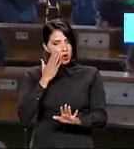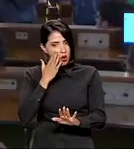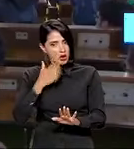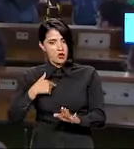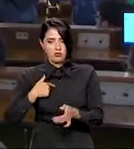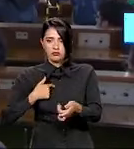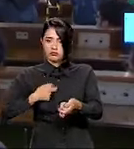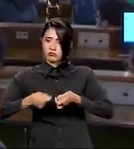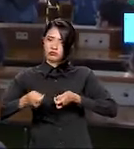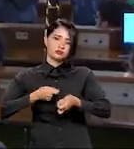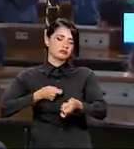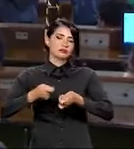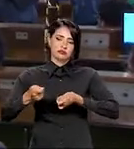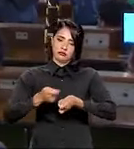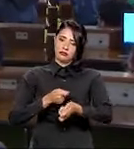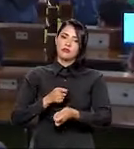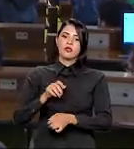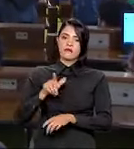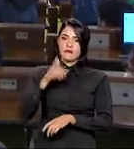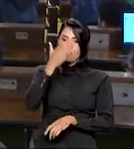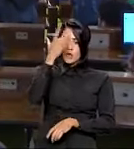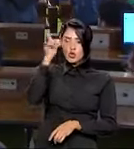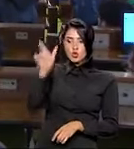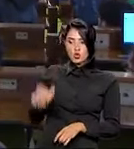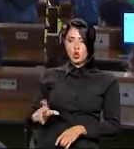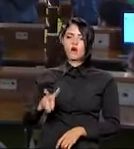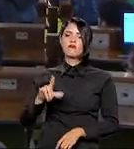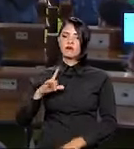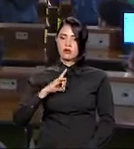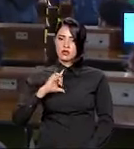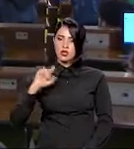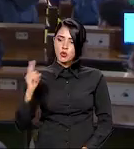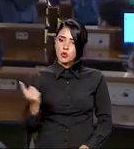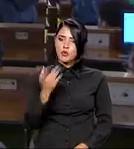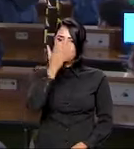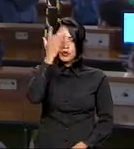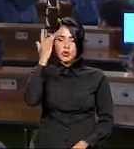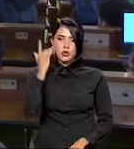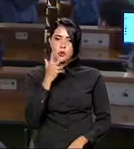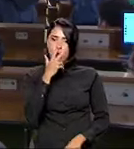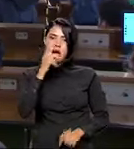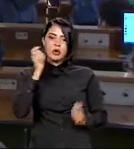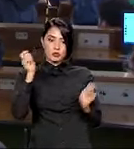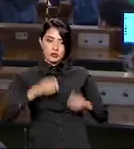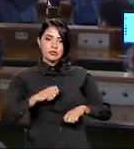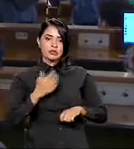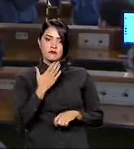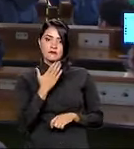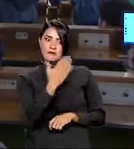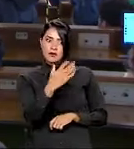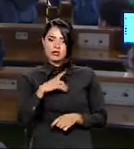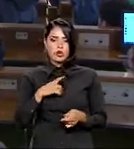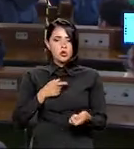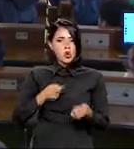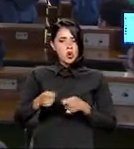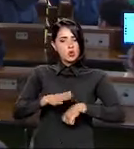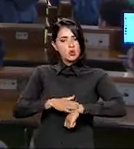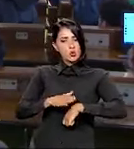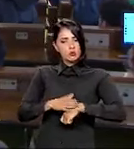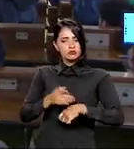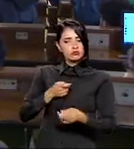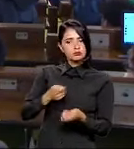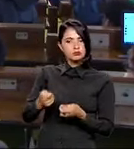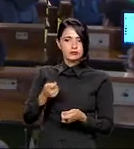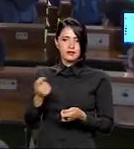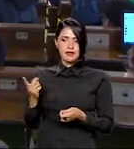controlar. Vai ter alguém aqui, vai ter alguém, eu acho que tem que ficar aqui na frente, alguém para controlar e